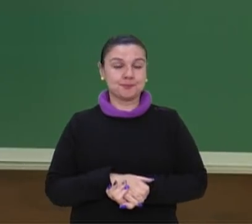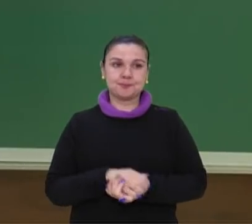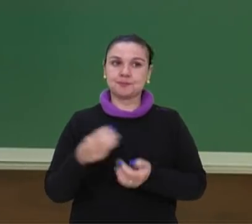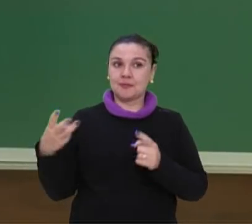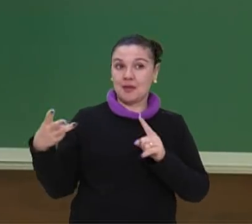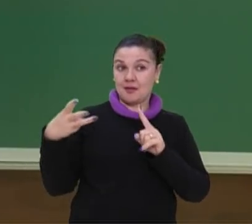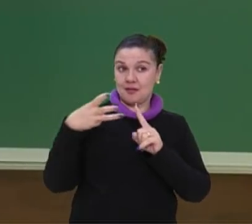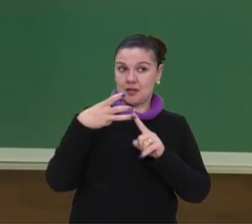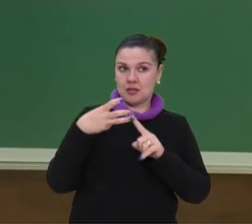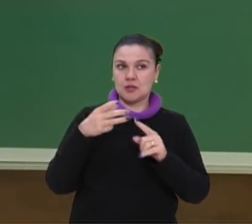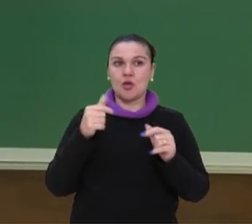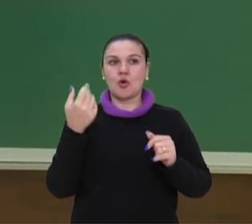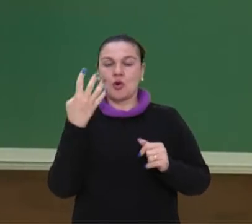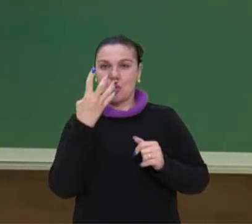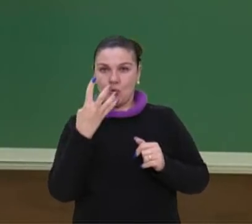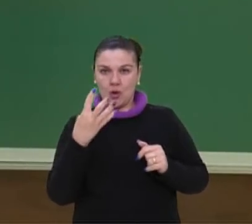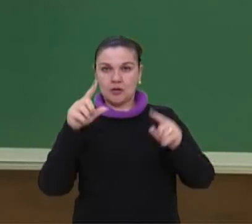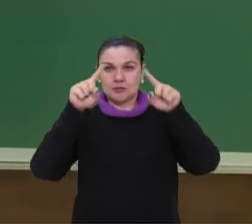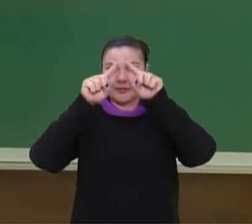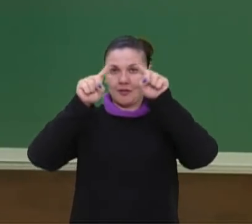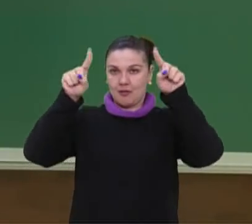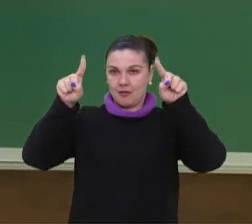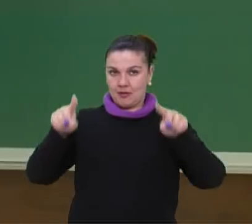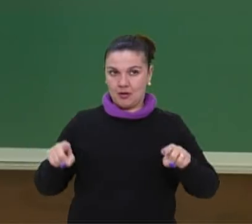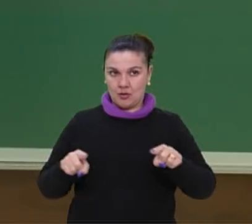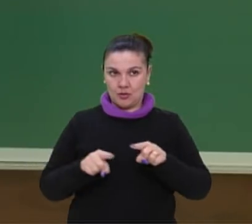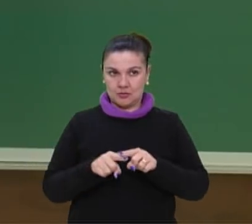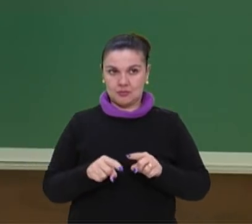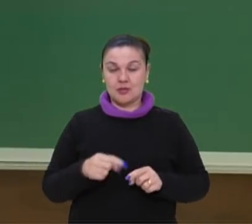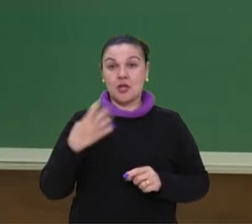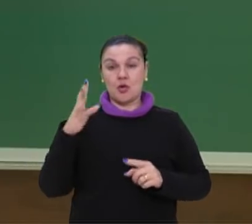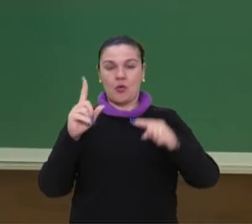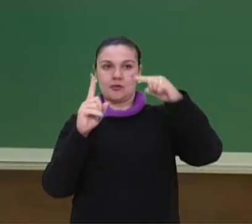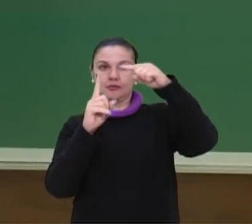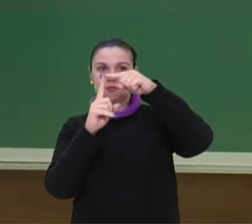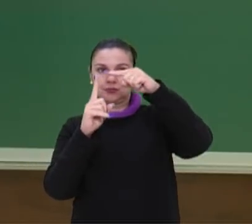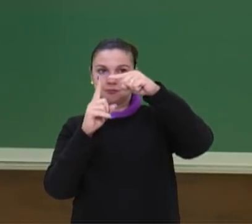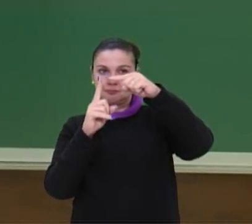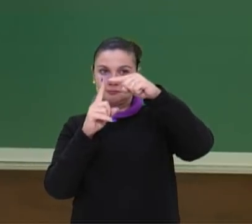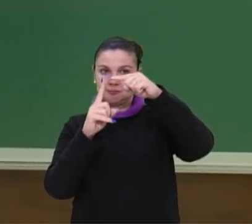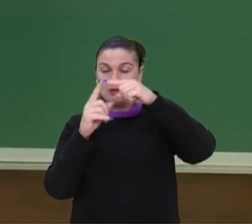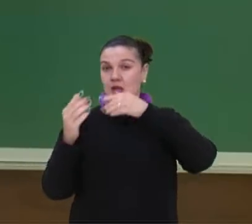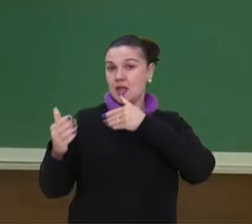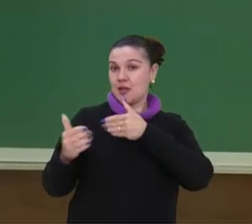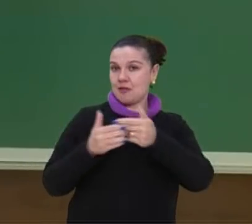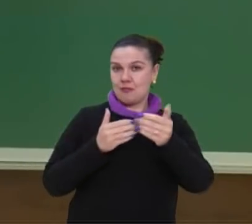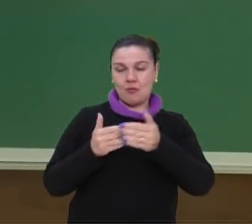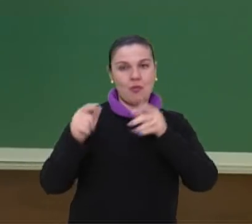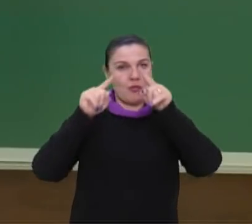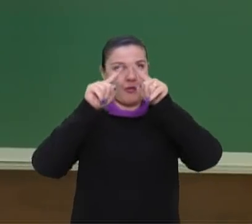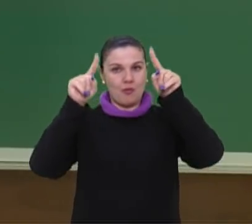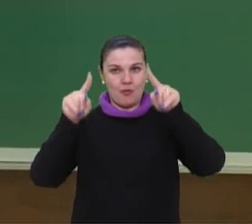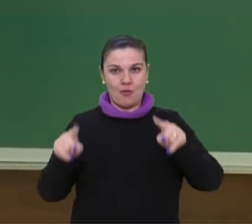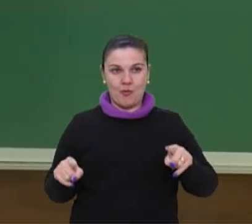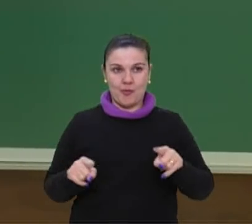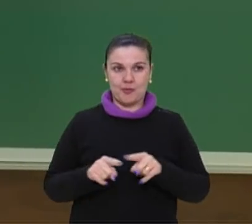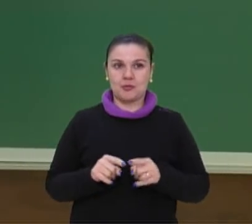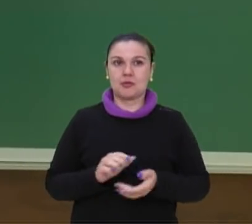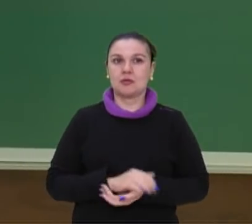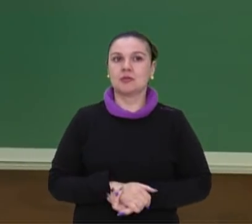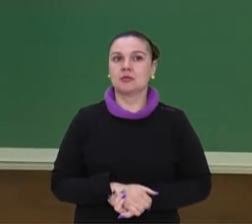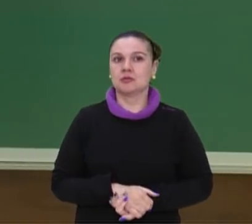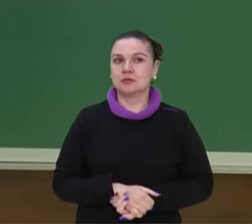a terceira sentença, são 4 lados e 4 vértices em qualquer quadrilátero.